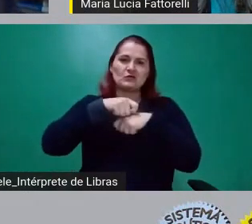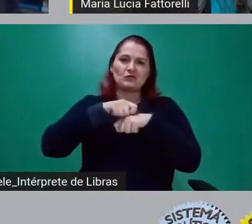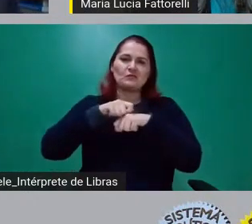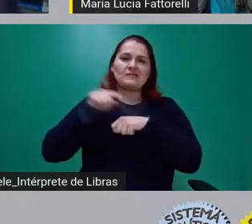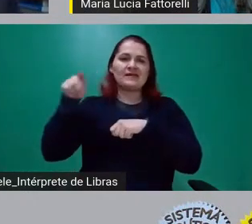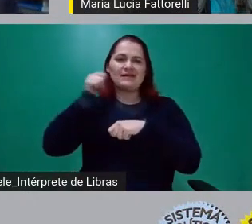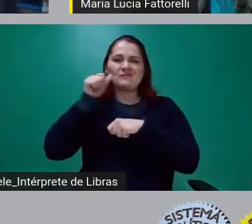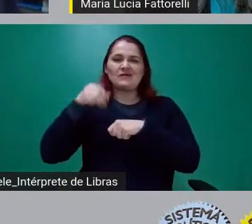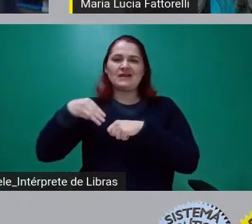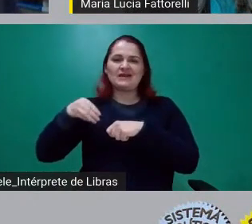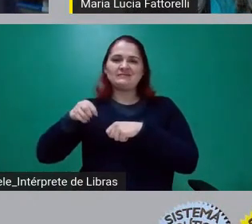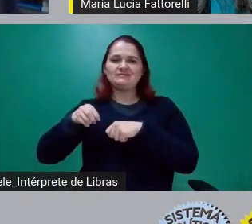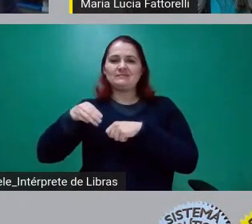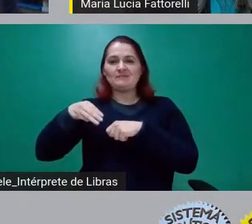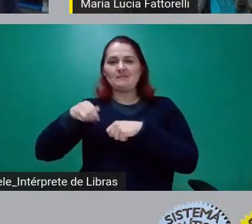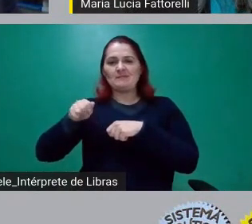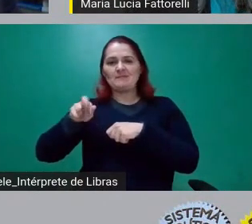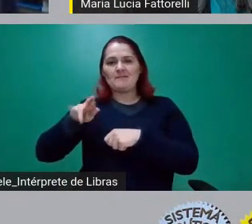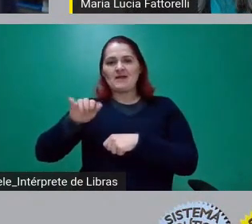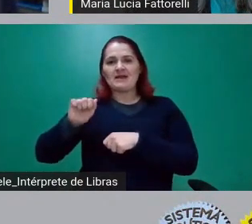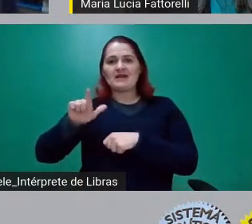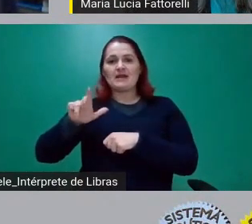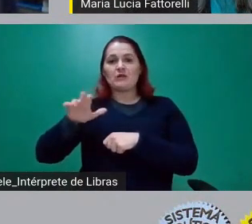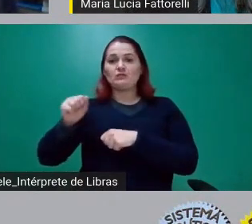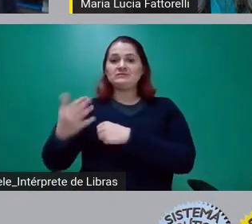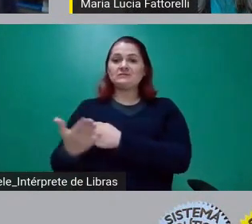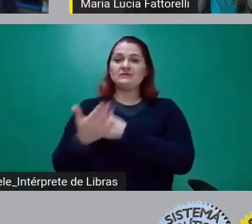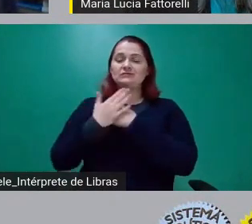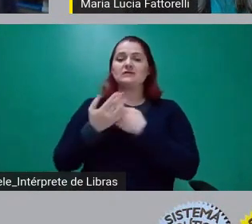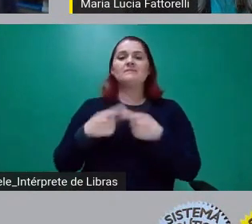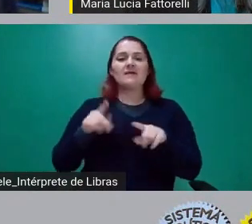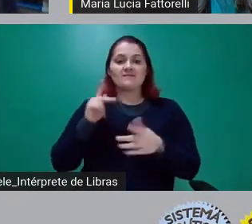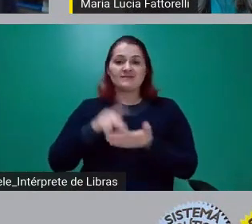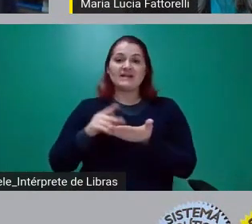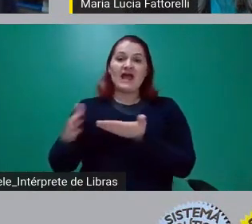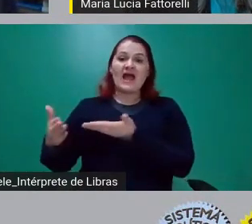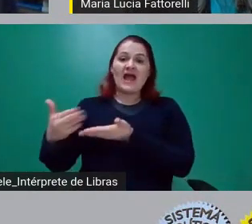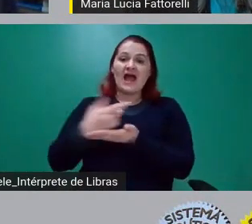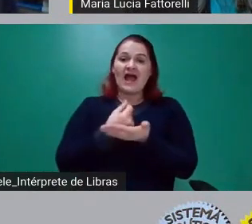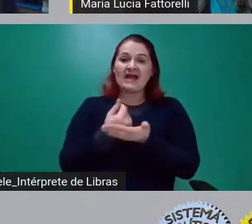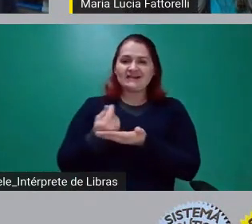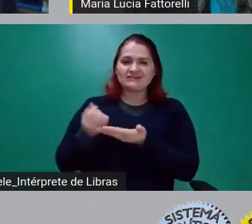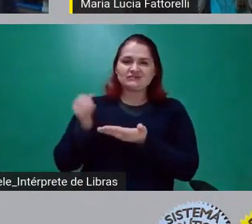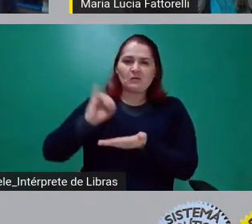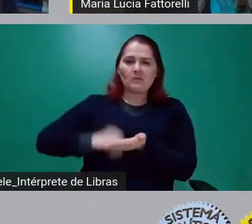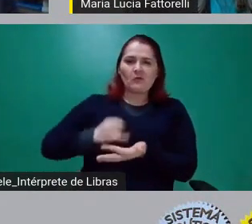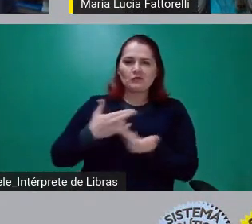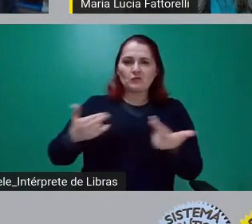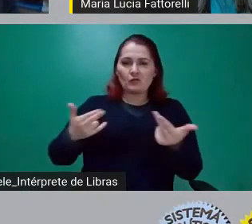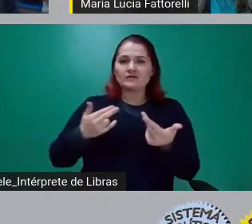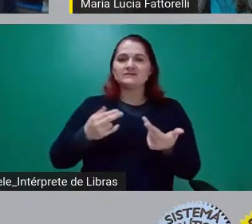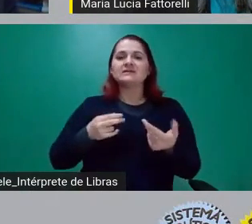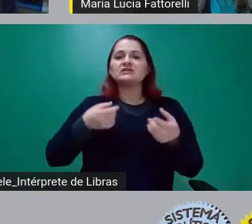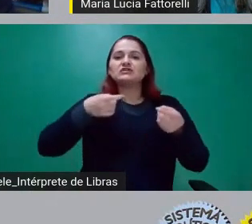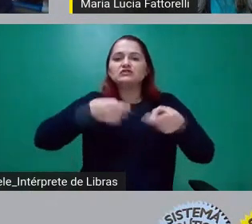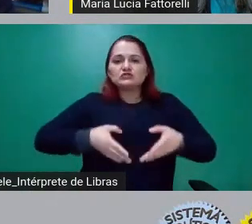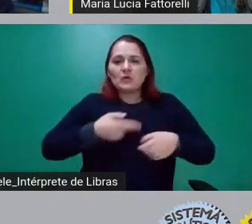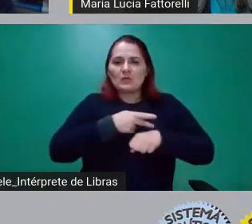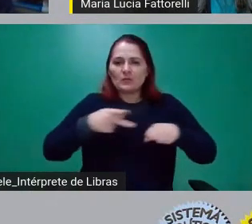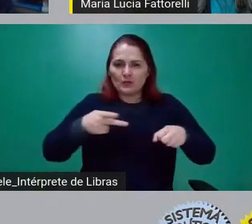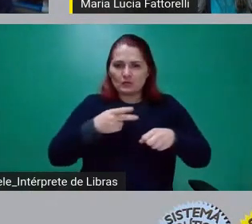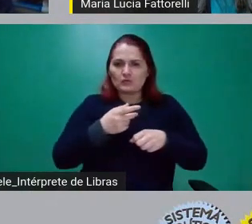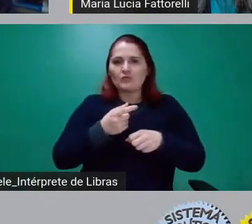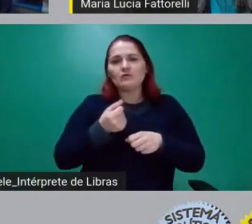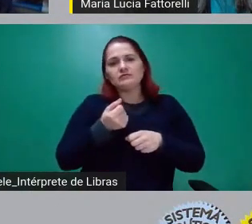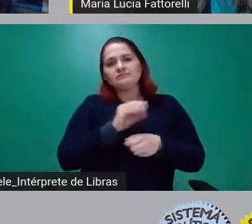da arrecadação, né, do orçamento, 15% lá iria para a saúde. Mas foi interrompido pela emenda